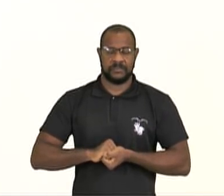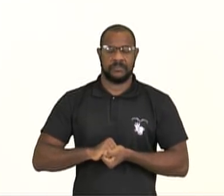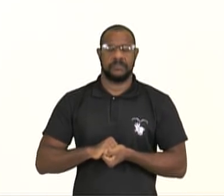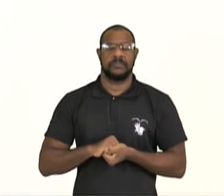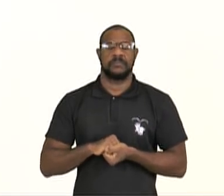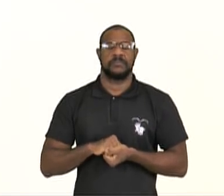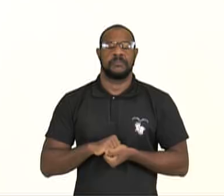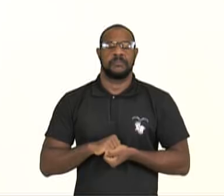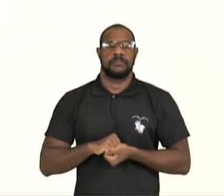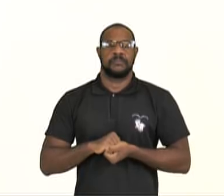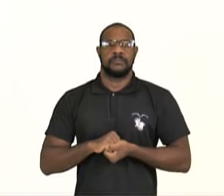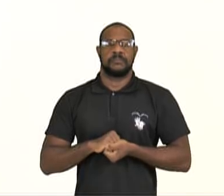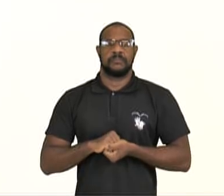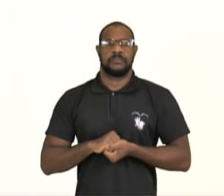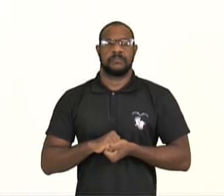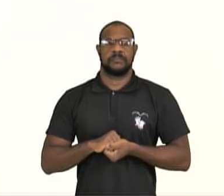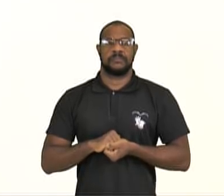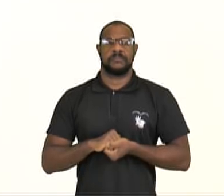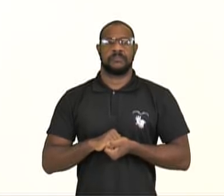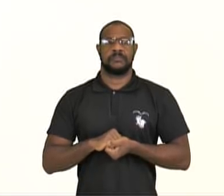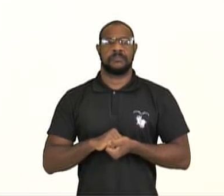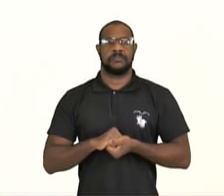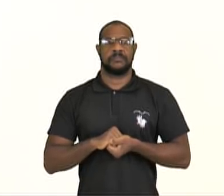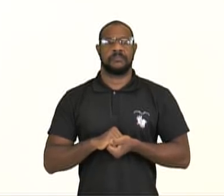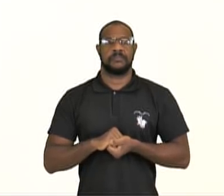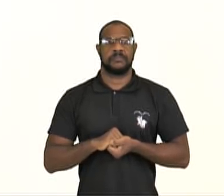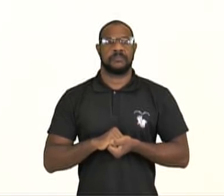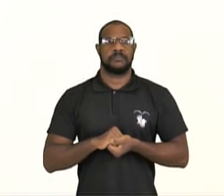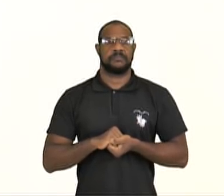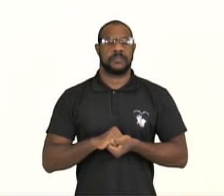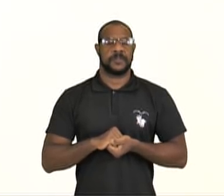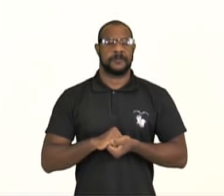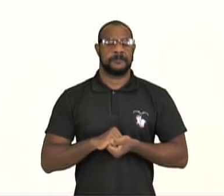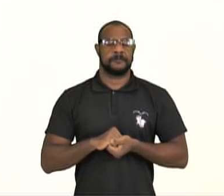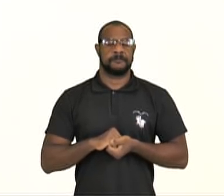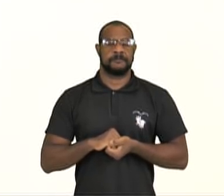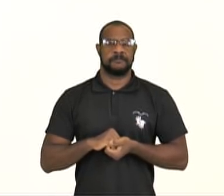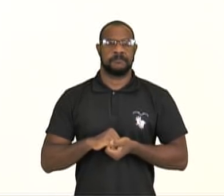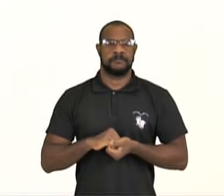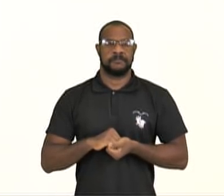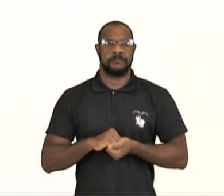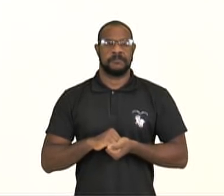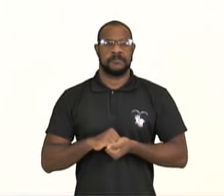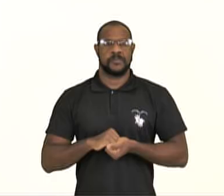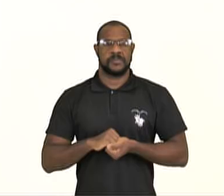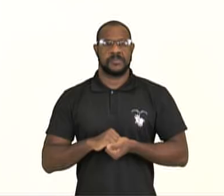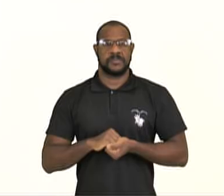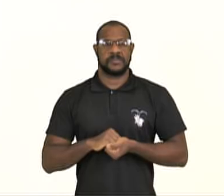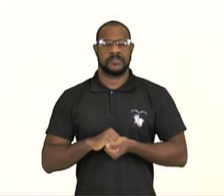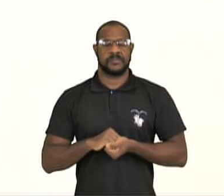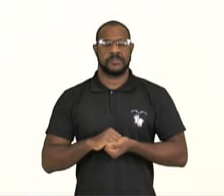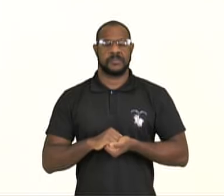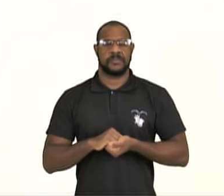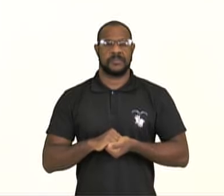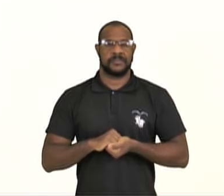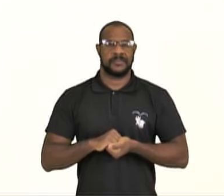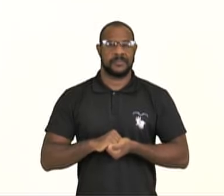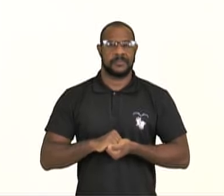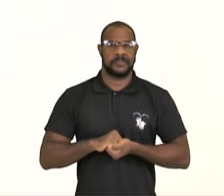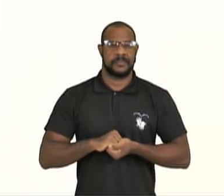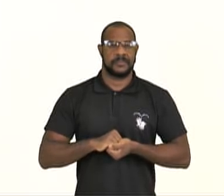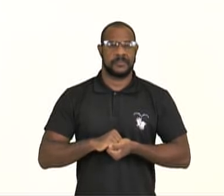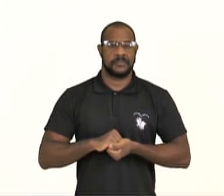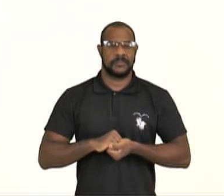very beautiful. She's a teacher. She works in the morning and afternoon in a big